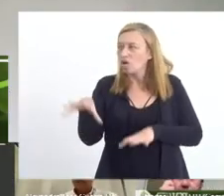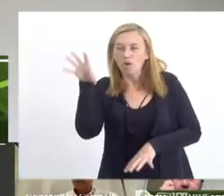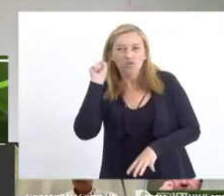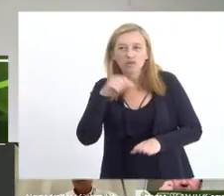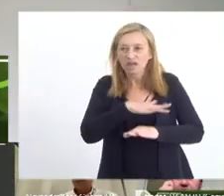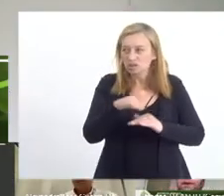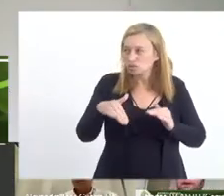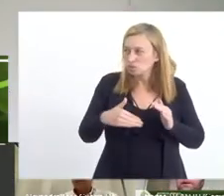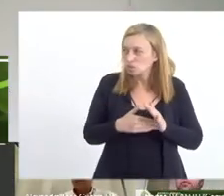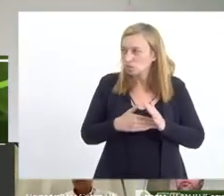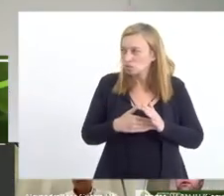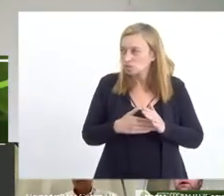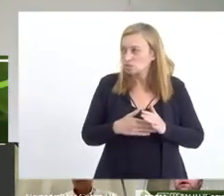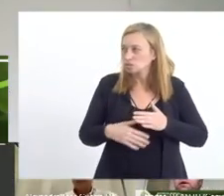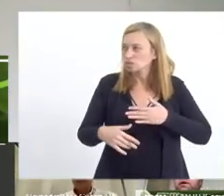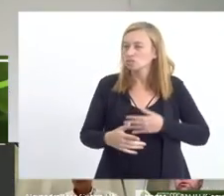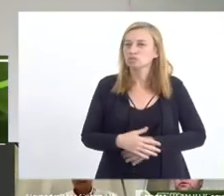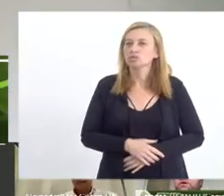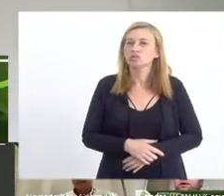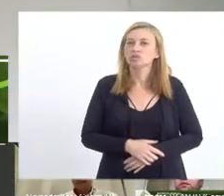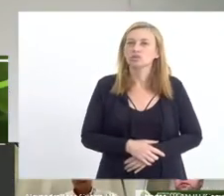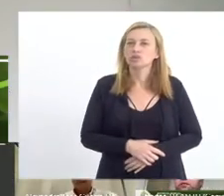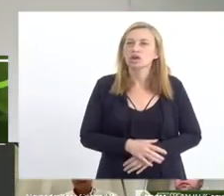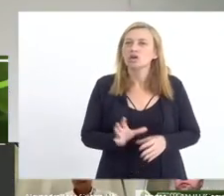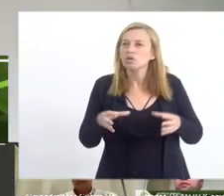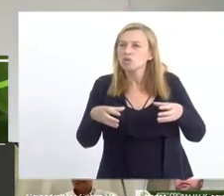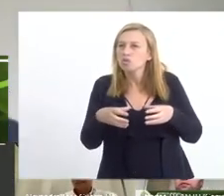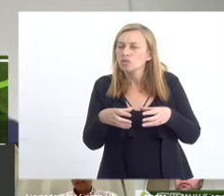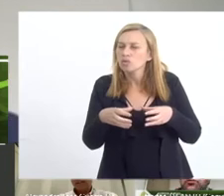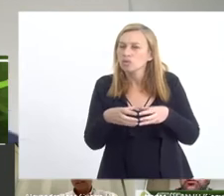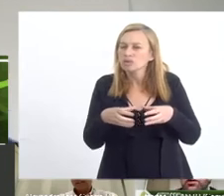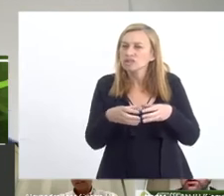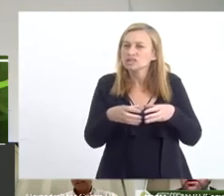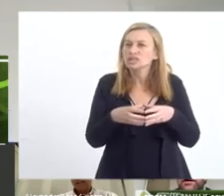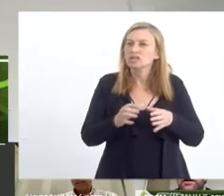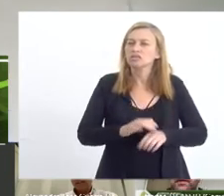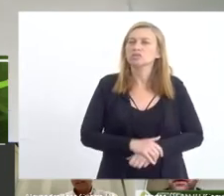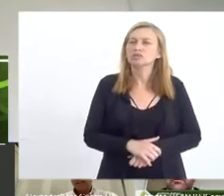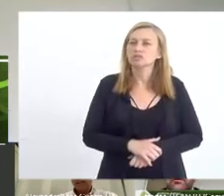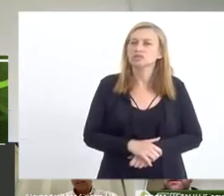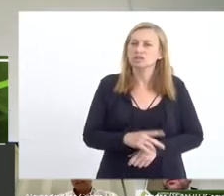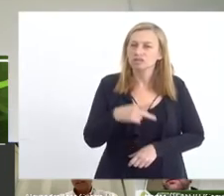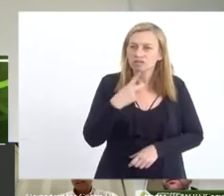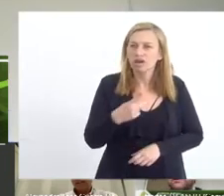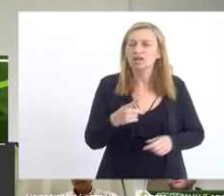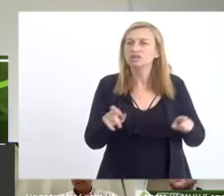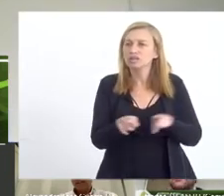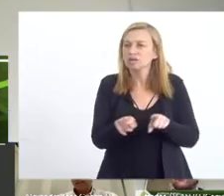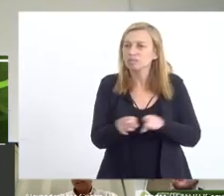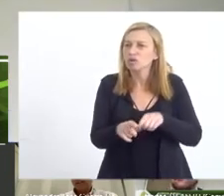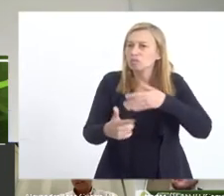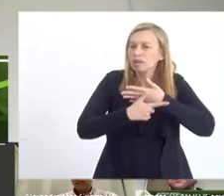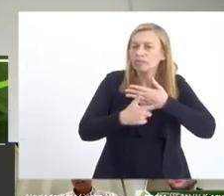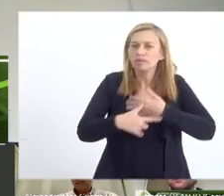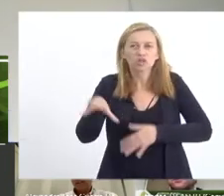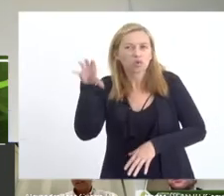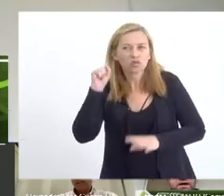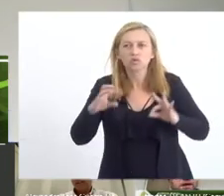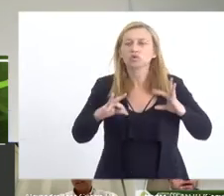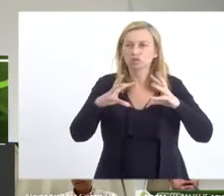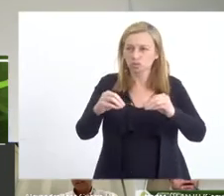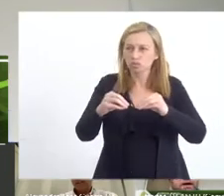demandas, acho que é um pouco do papel que a comissão se coloca, né? E também o papel que a gente tem de estar ouvindo as demandas.